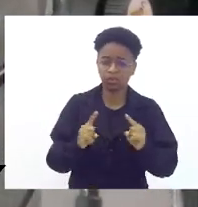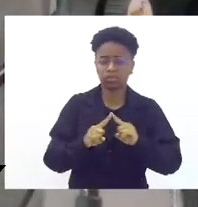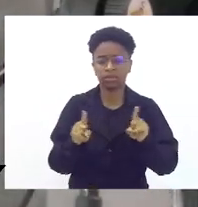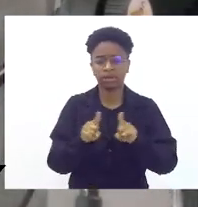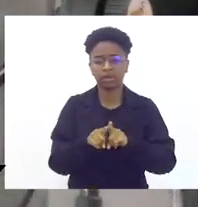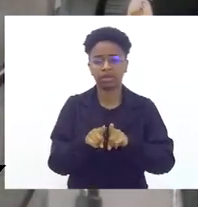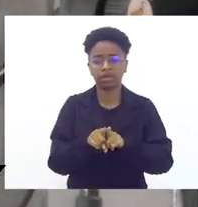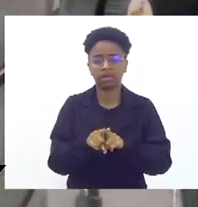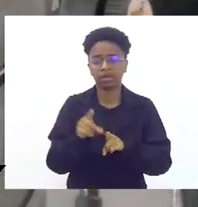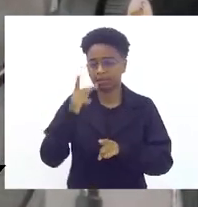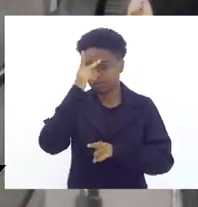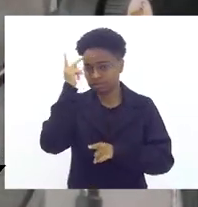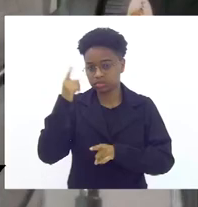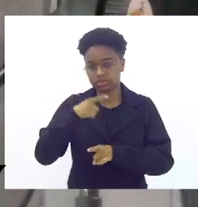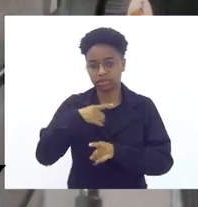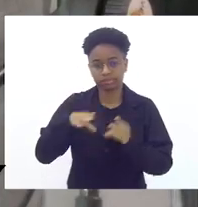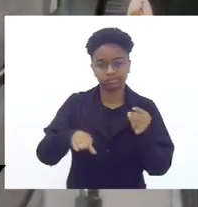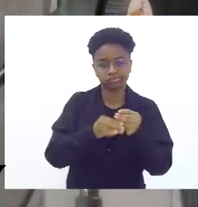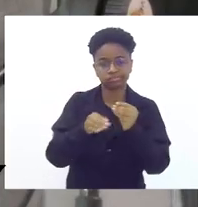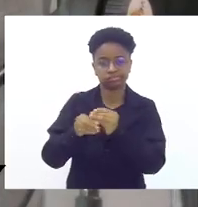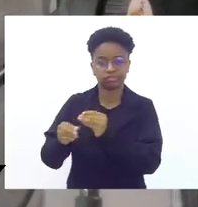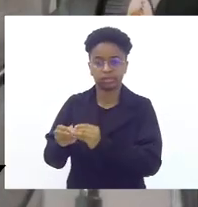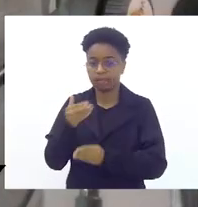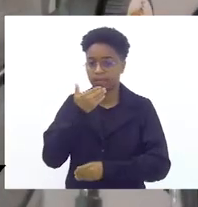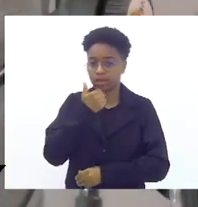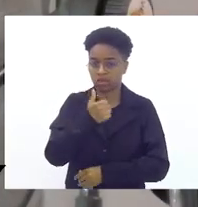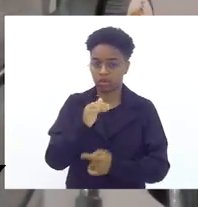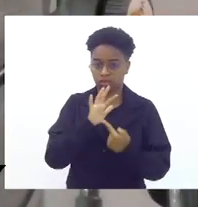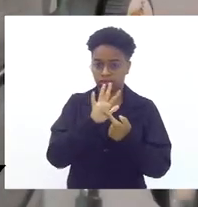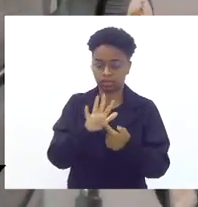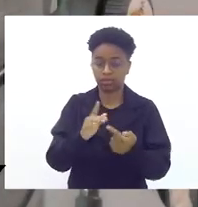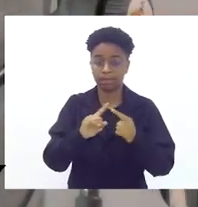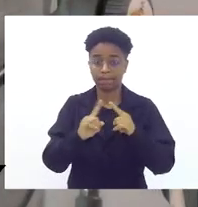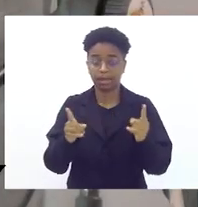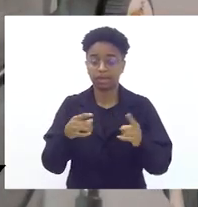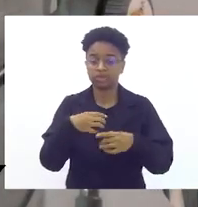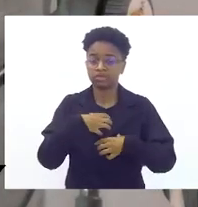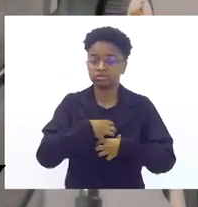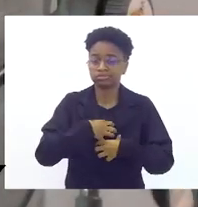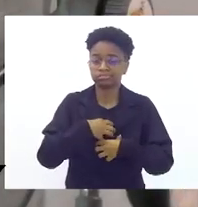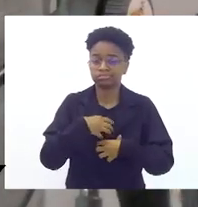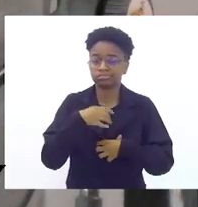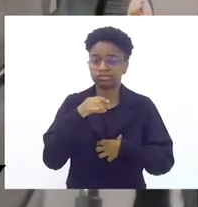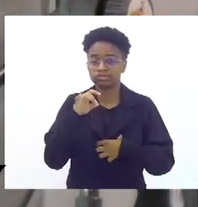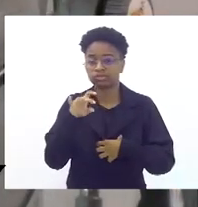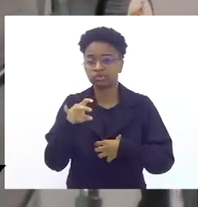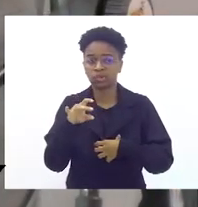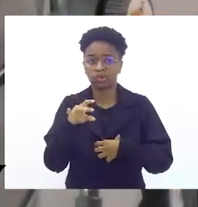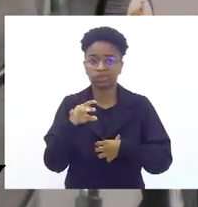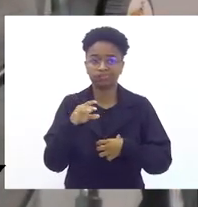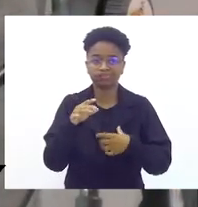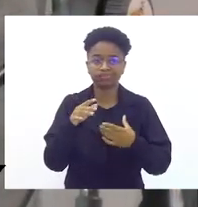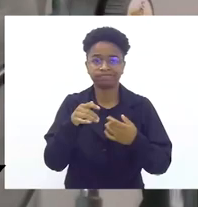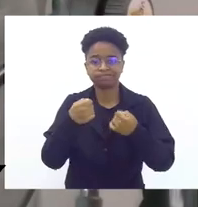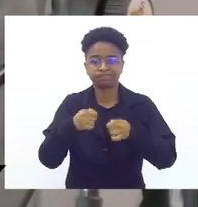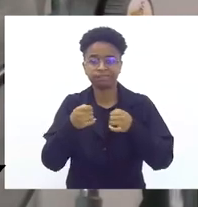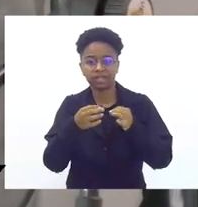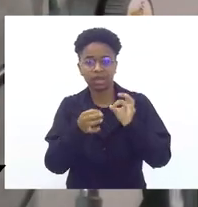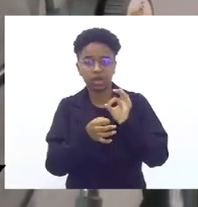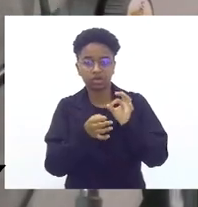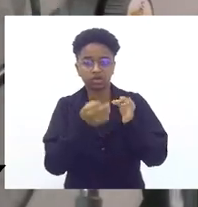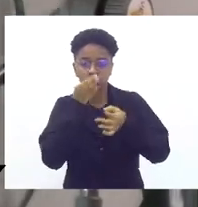tem contribuições melhores ainda para apresentar fica aqui apenas numa sugestão uma observação inicial